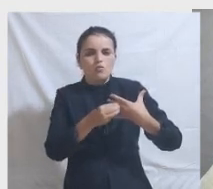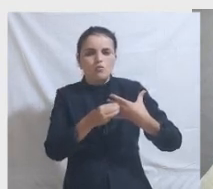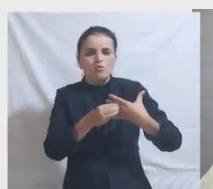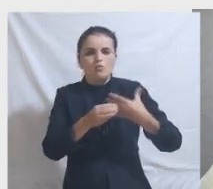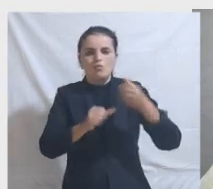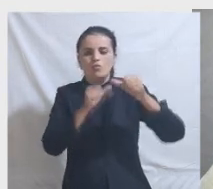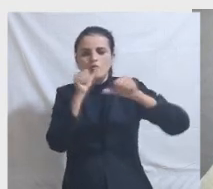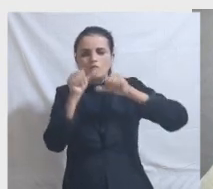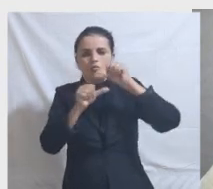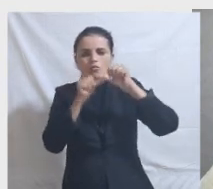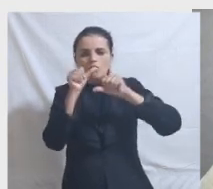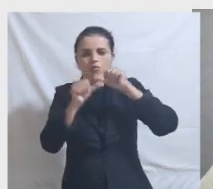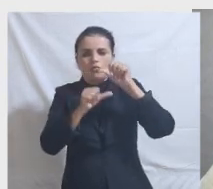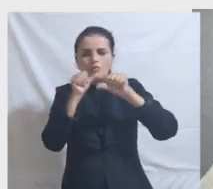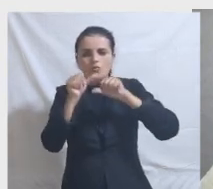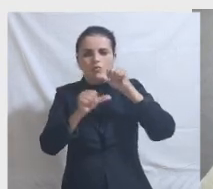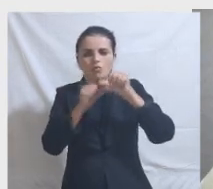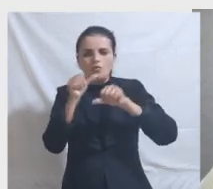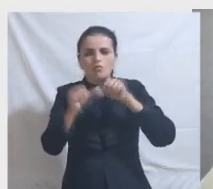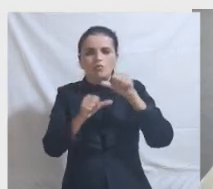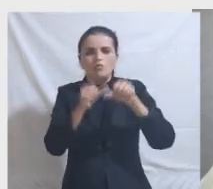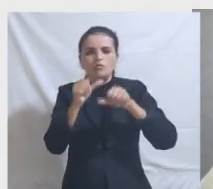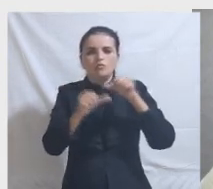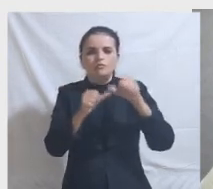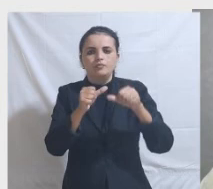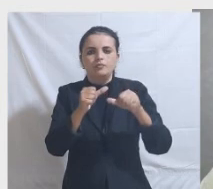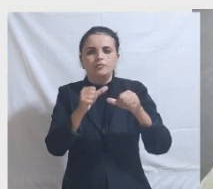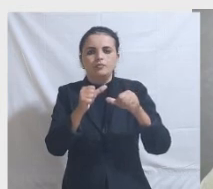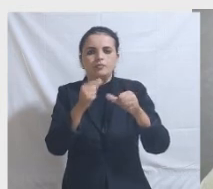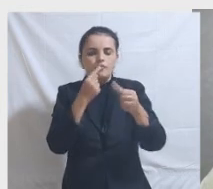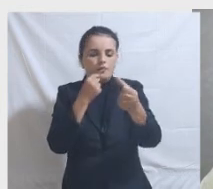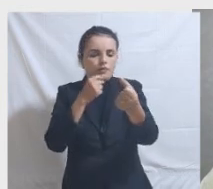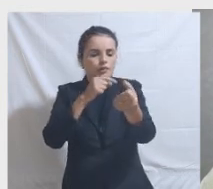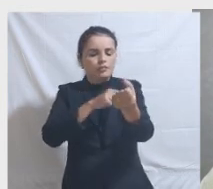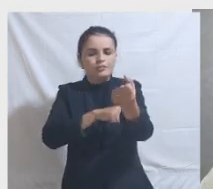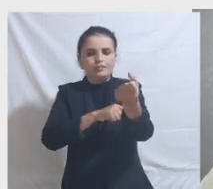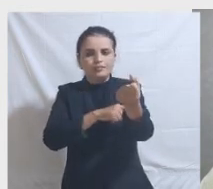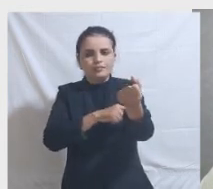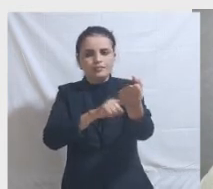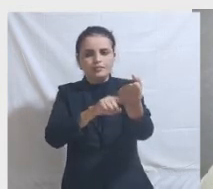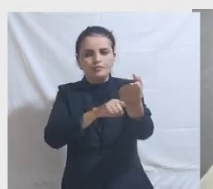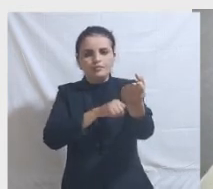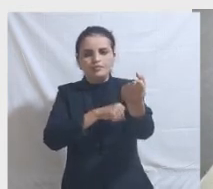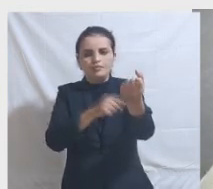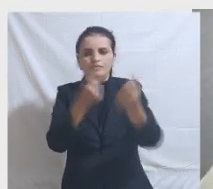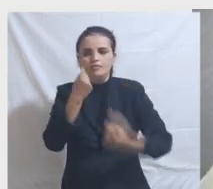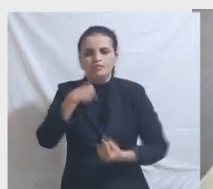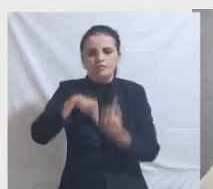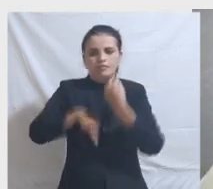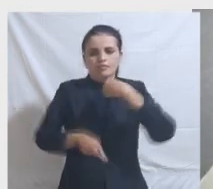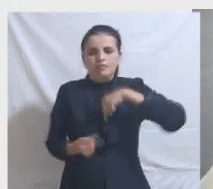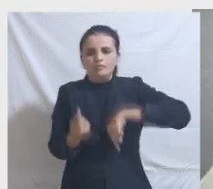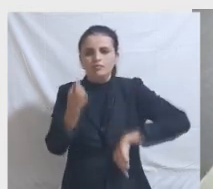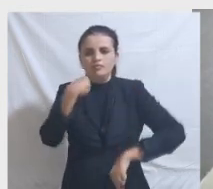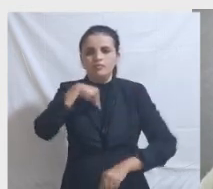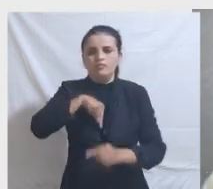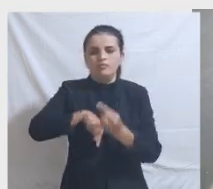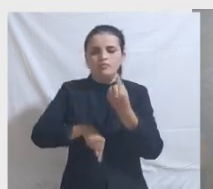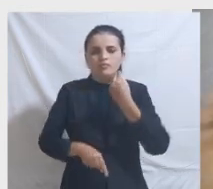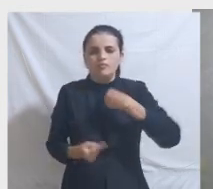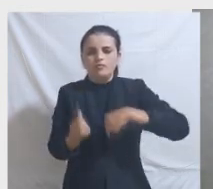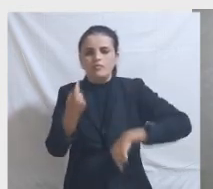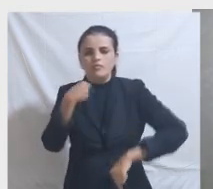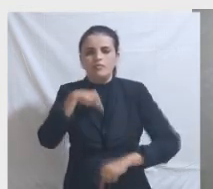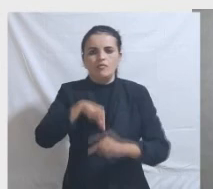são ricamente vascularizados, então eles apresentam, ó, vejam só, vários vasos sanguíneos, e é nesses vasos sanguíneos aqui que